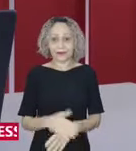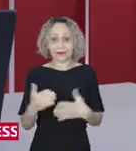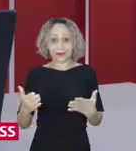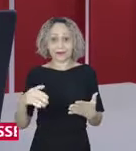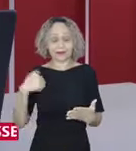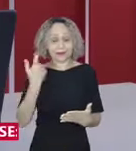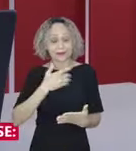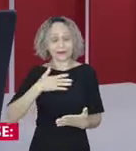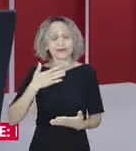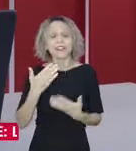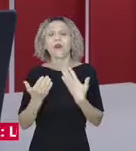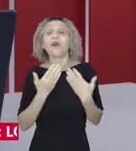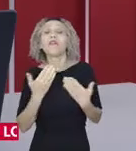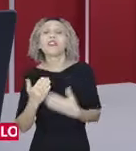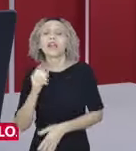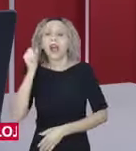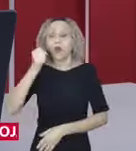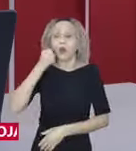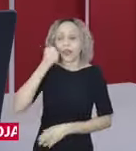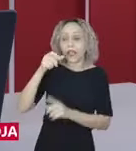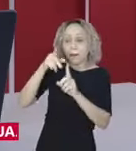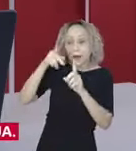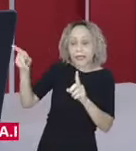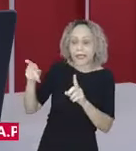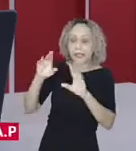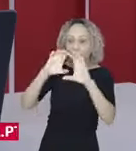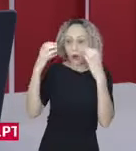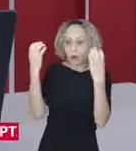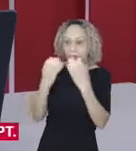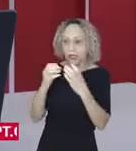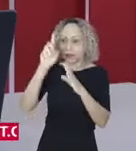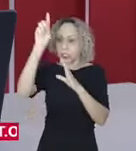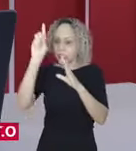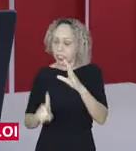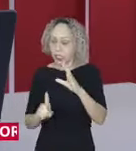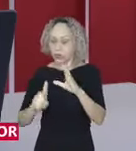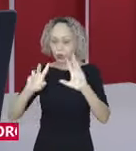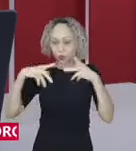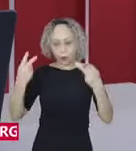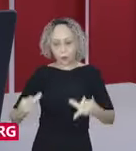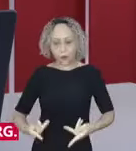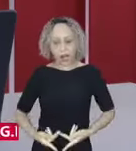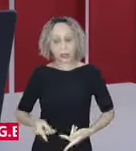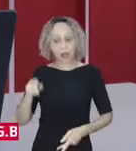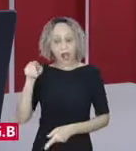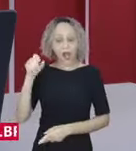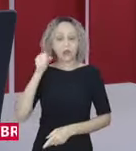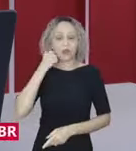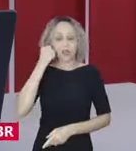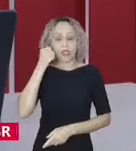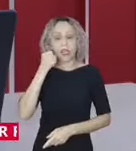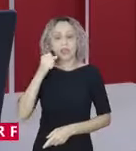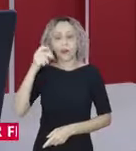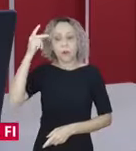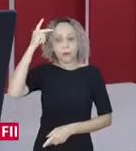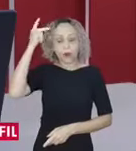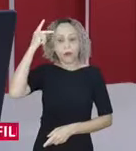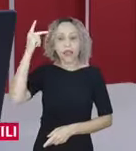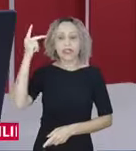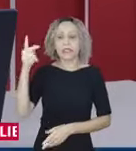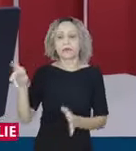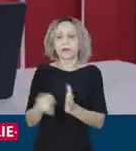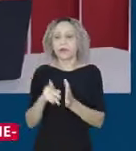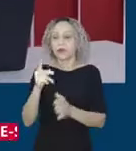A gente conversa agora com o senador e presidente da Comissão de Direitos Humanos do Senado, Paulo Paim, do PT do Rio Grande do Sul. Bom